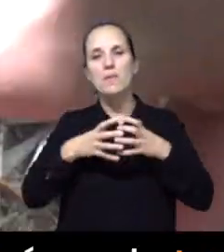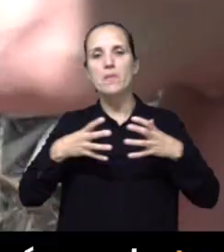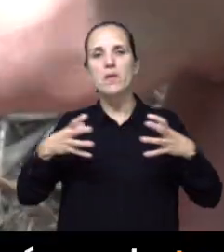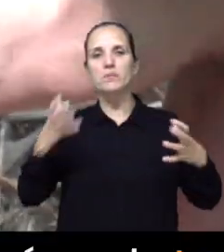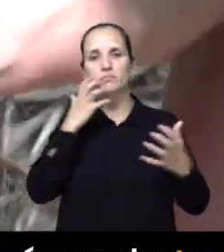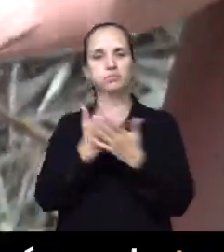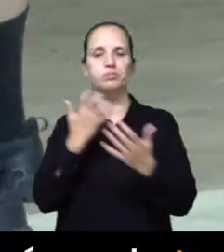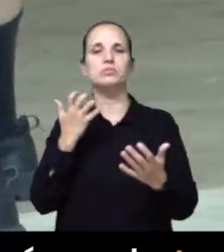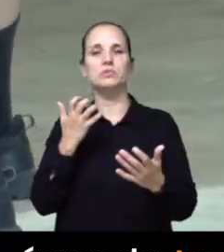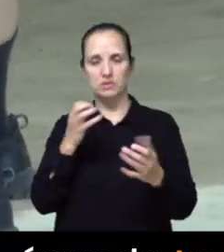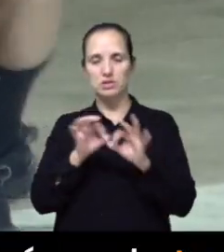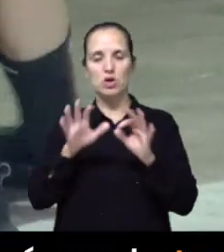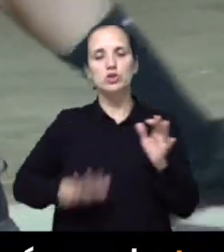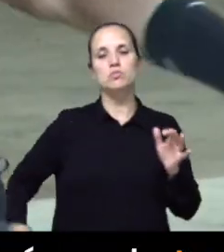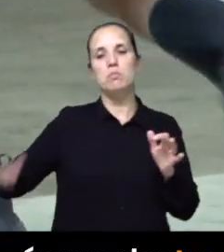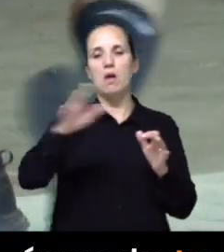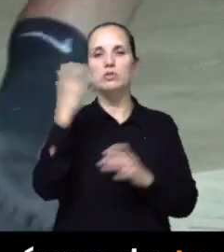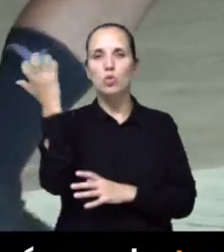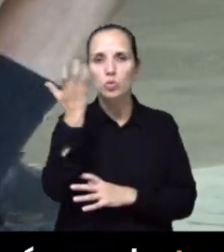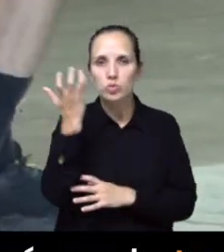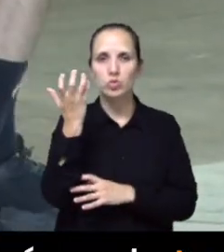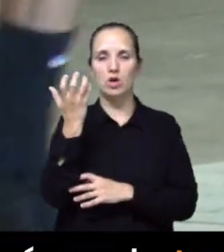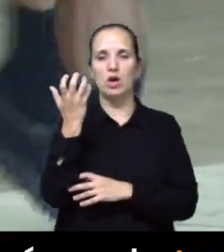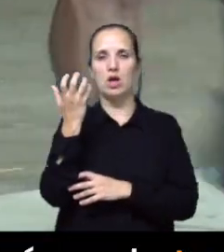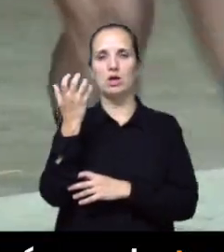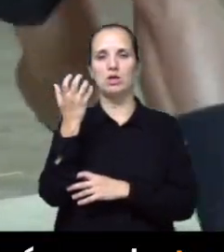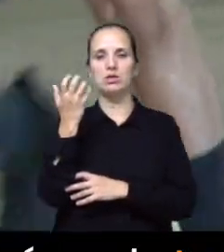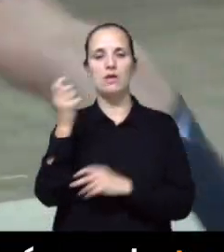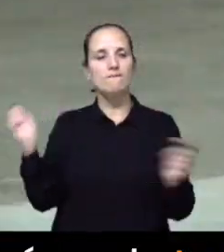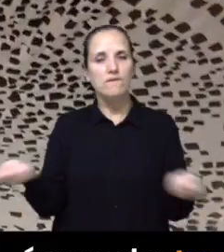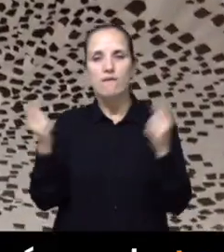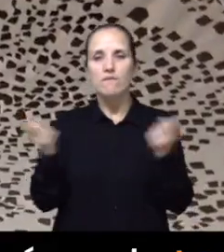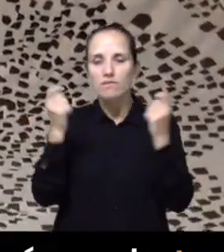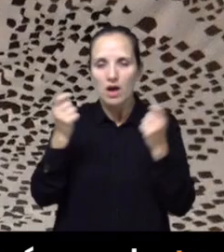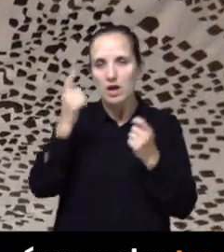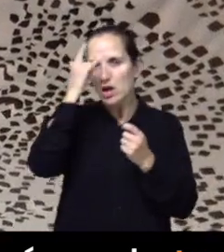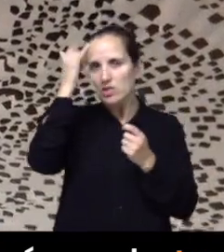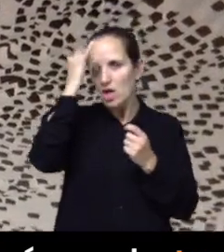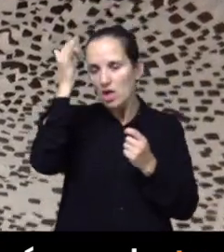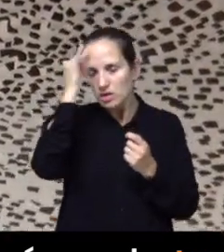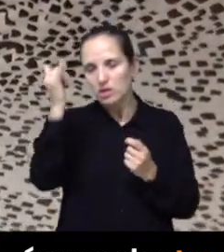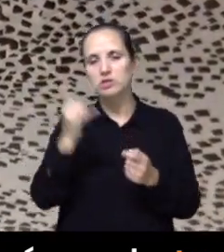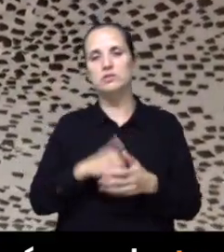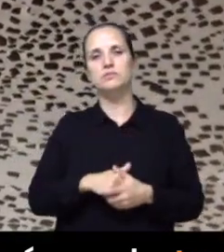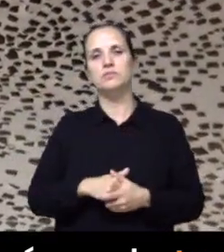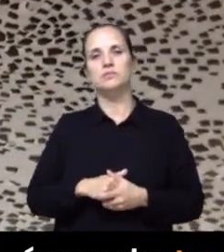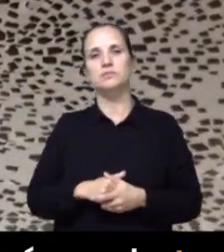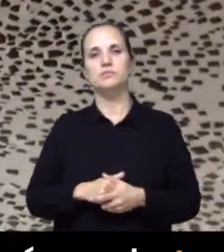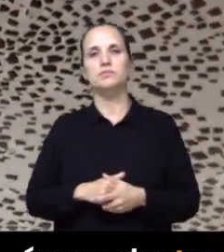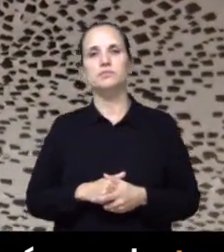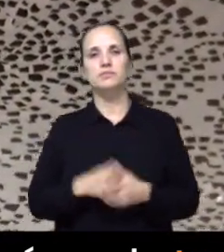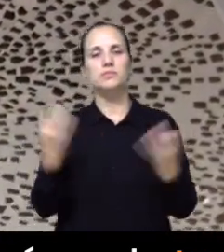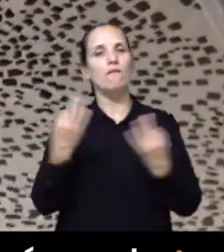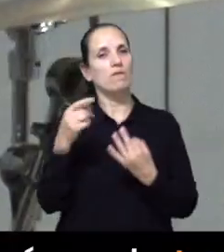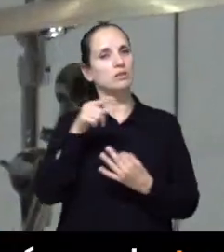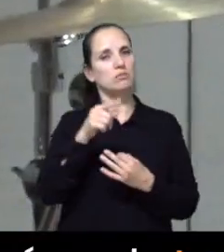A Águeda cada vez mais se afirma como um espaço de cultura, um espaço de promoção à criatividade